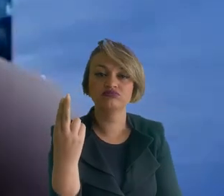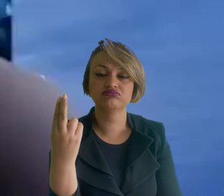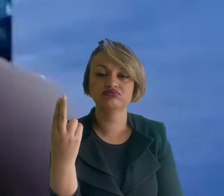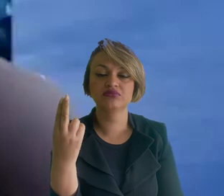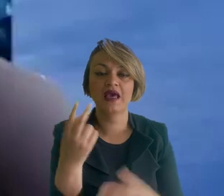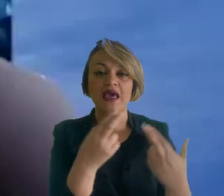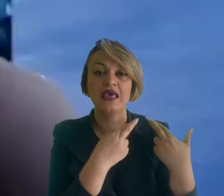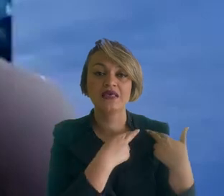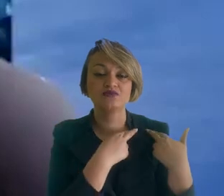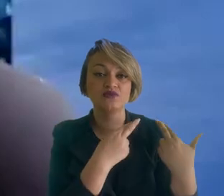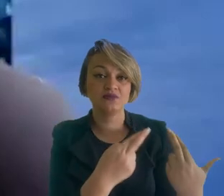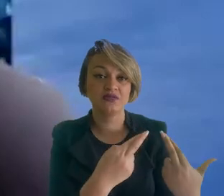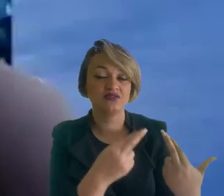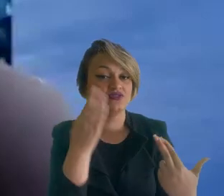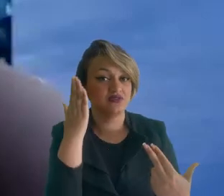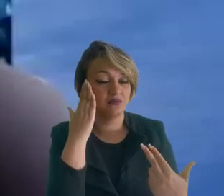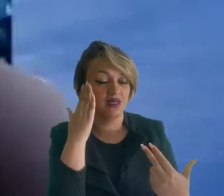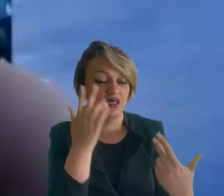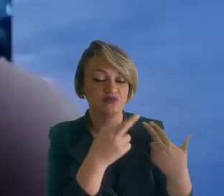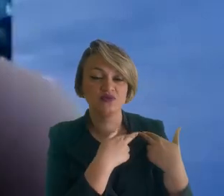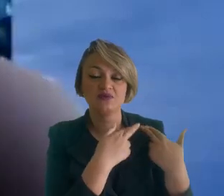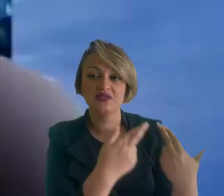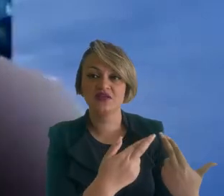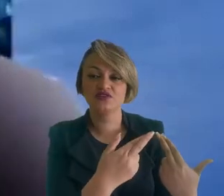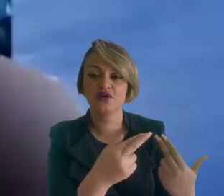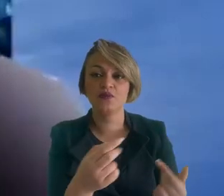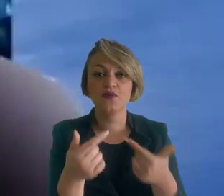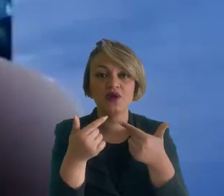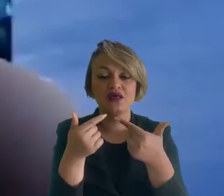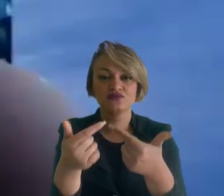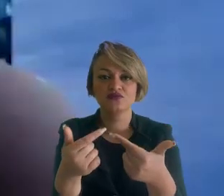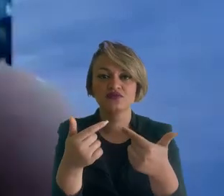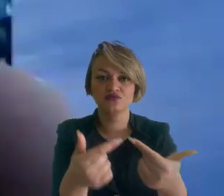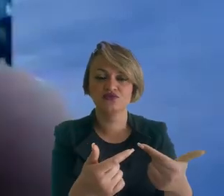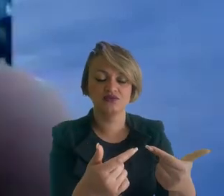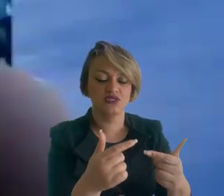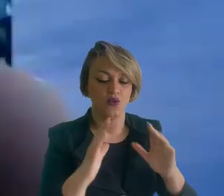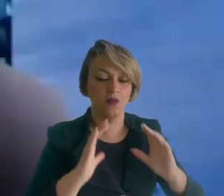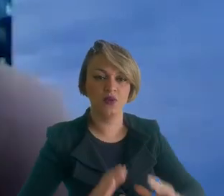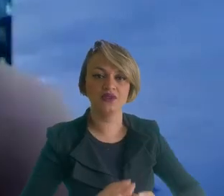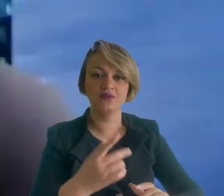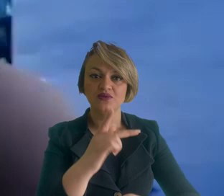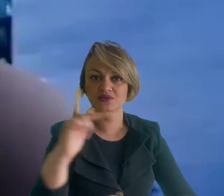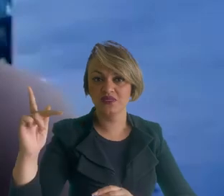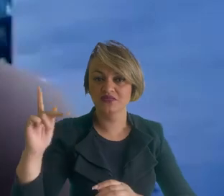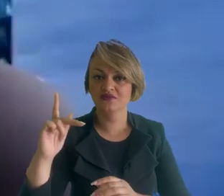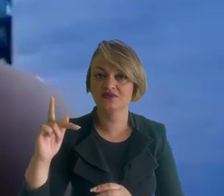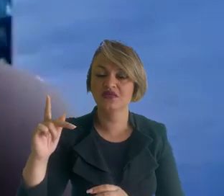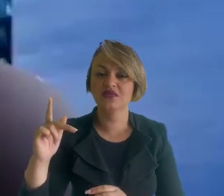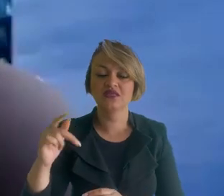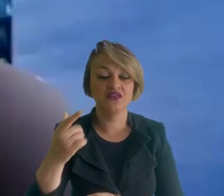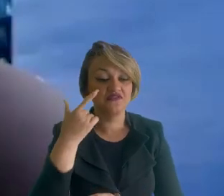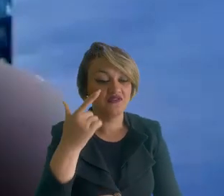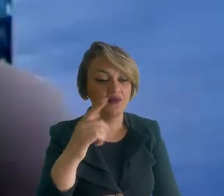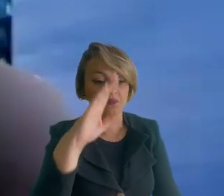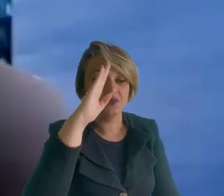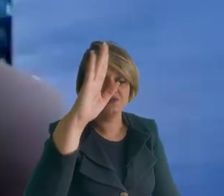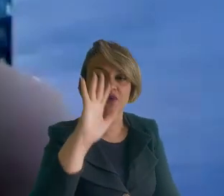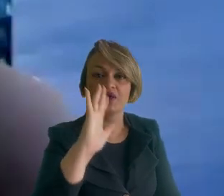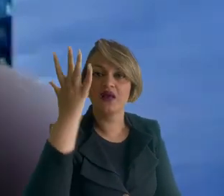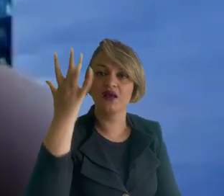a responsabilizar-se por as suas condutas imputando-se ao causador